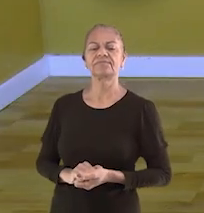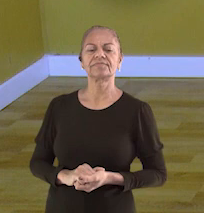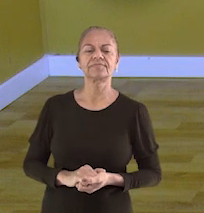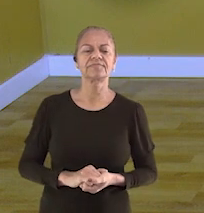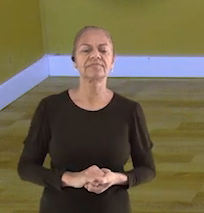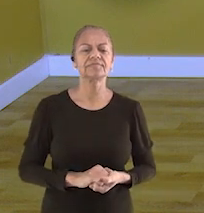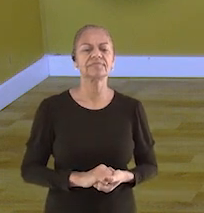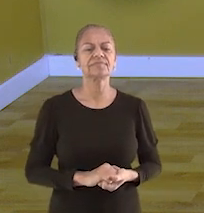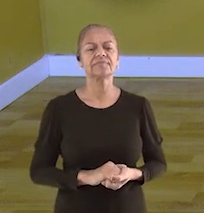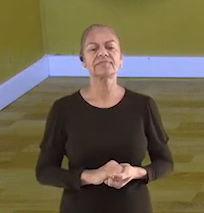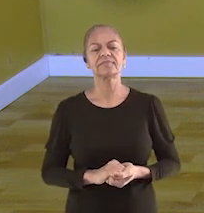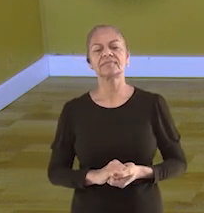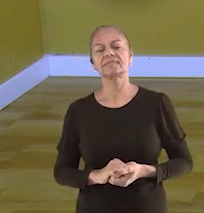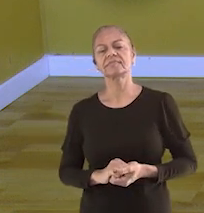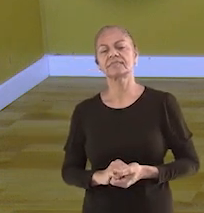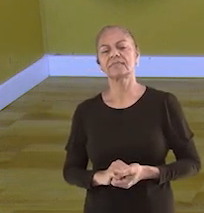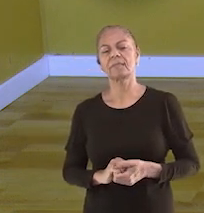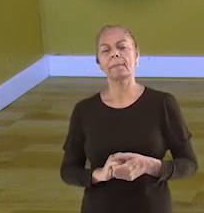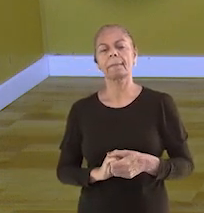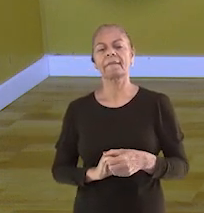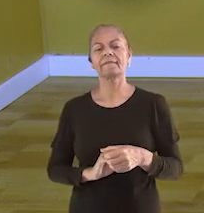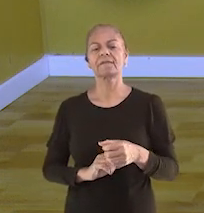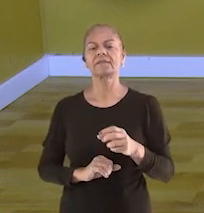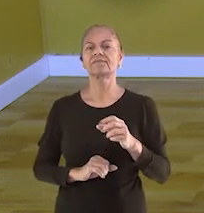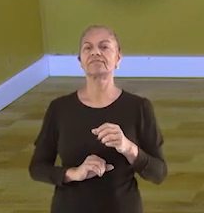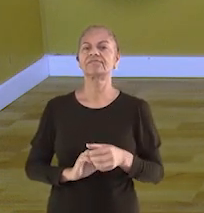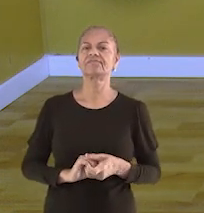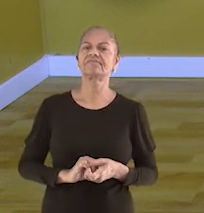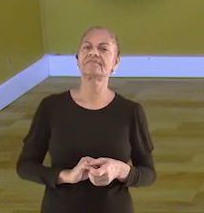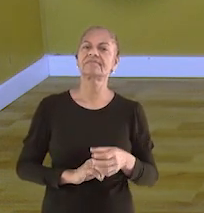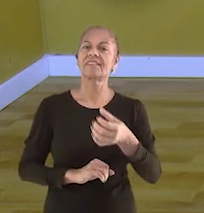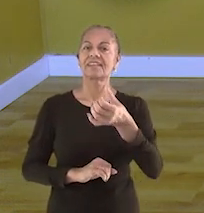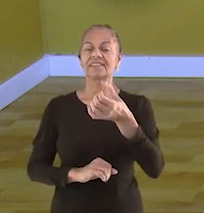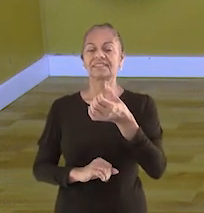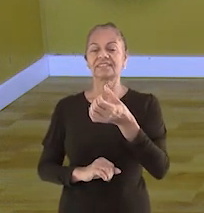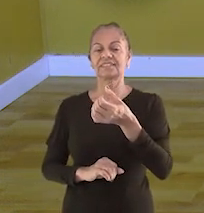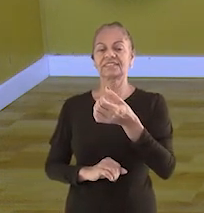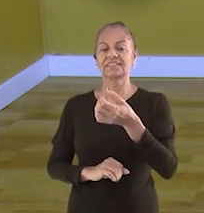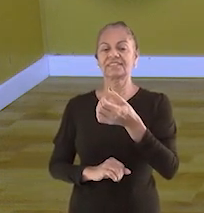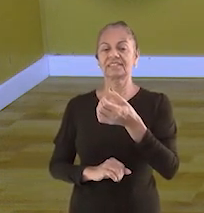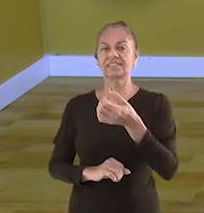3, 5, 7.